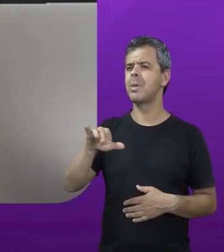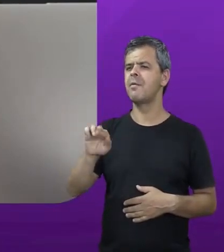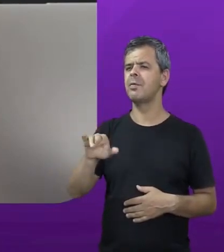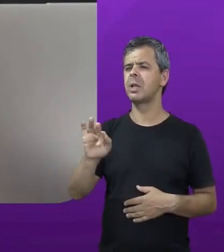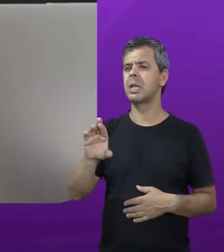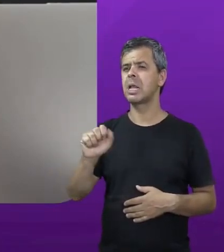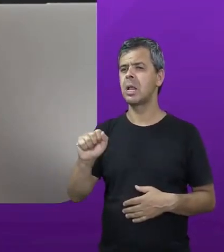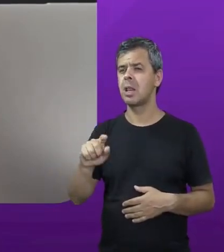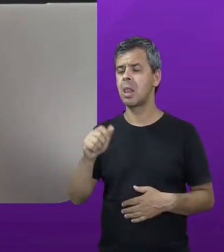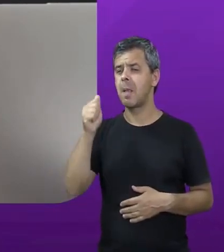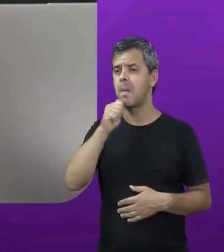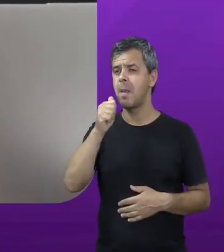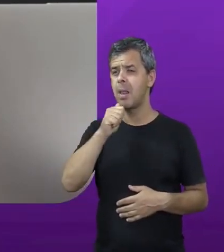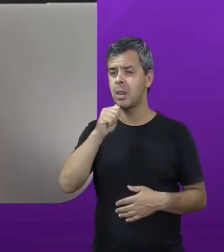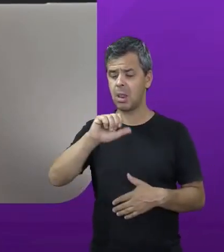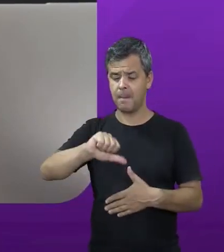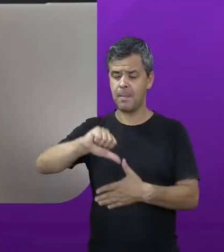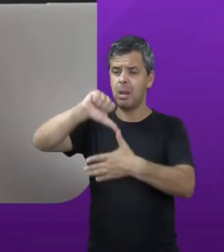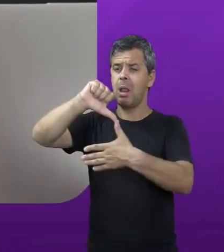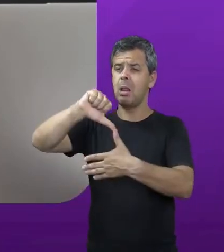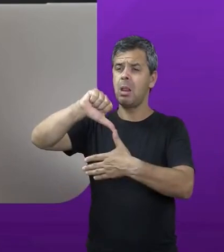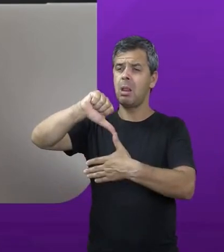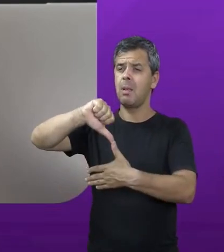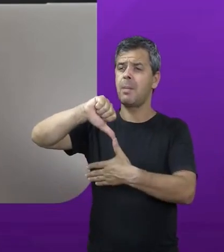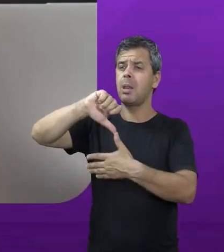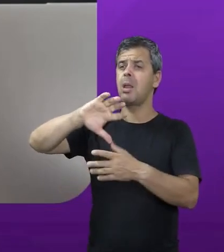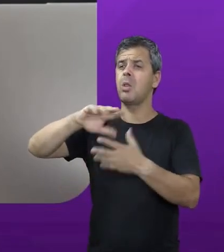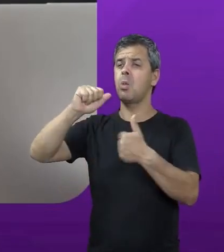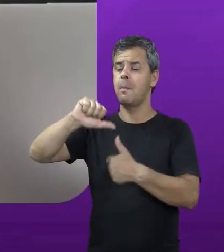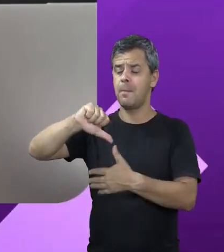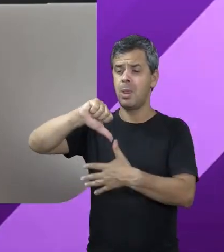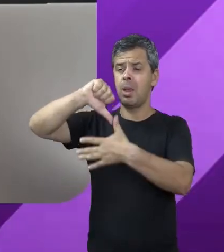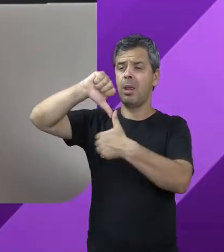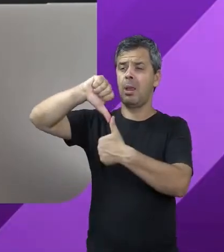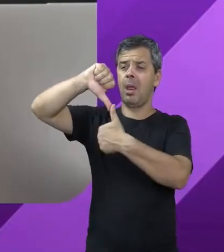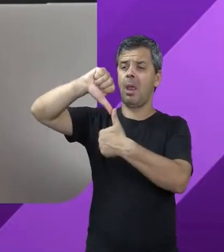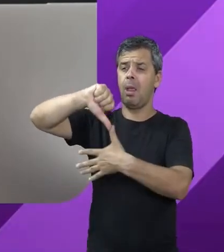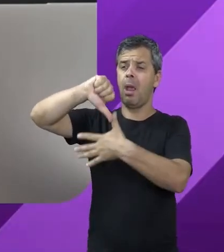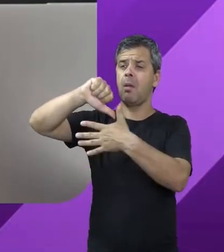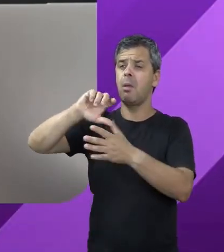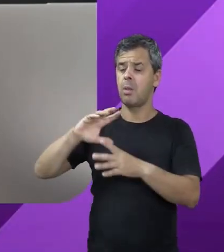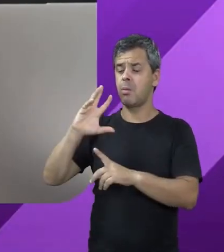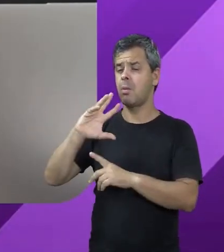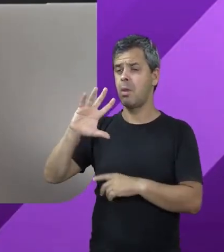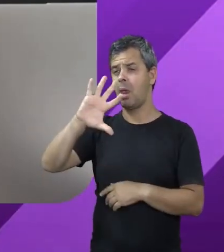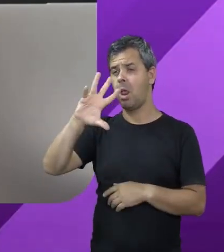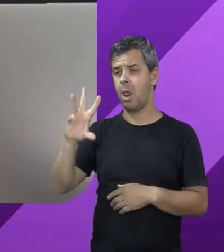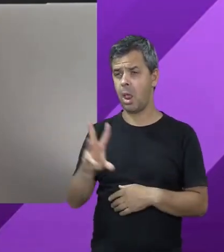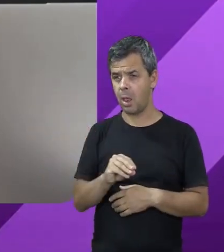mulher que é desta América Latina, desta América do Sul, mas que também vem de África. Nós